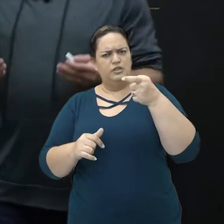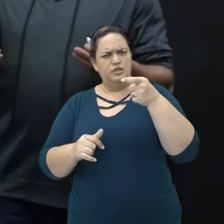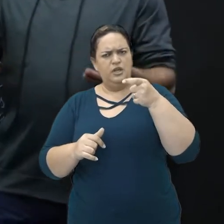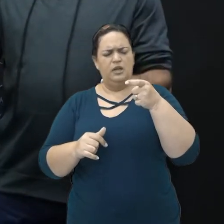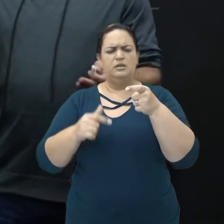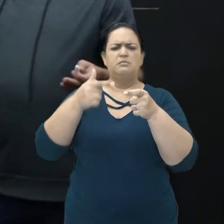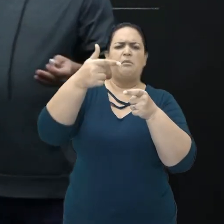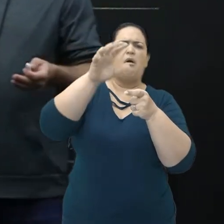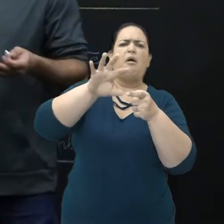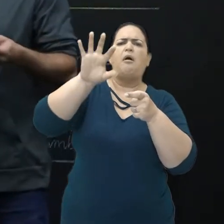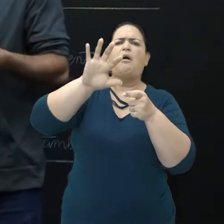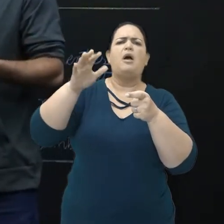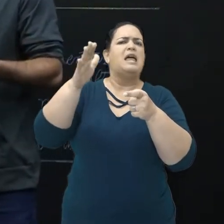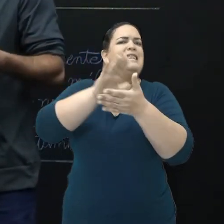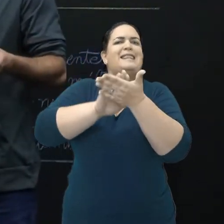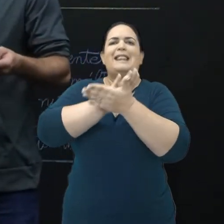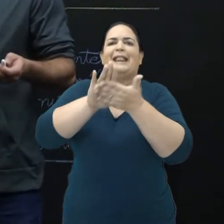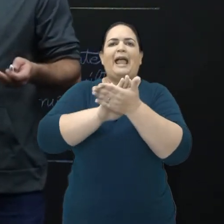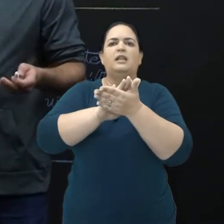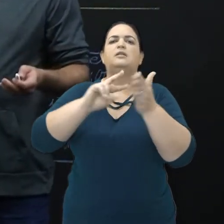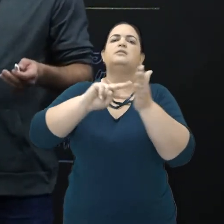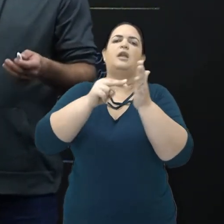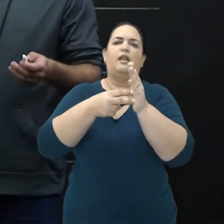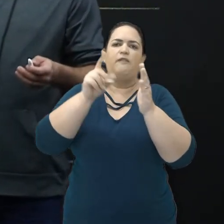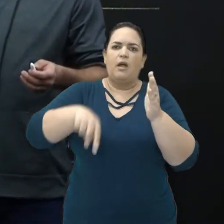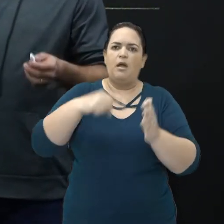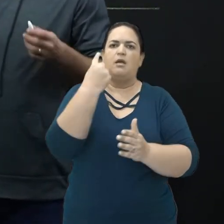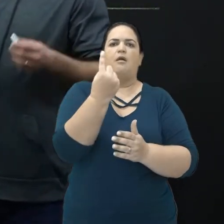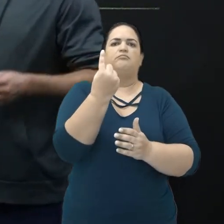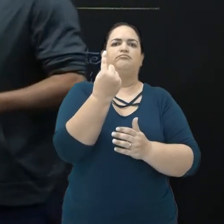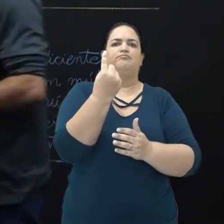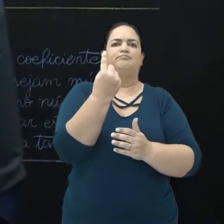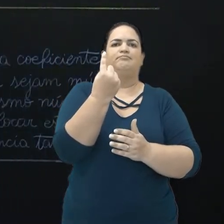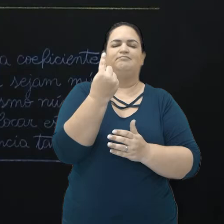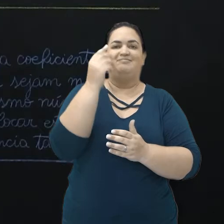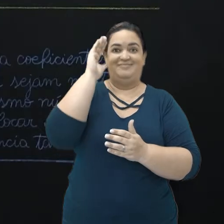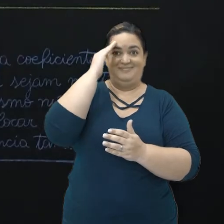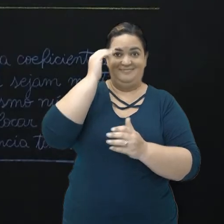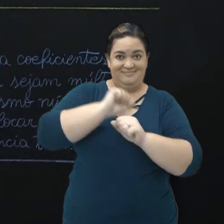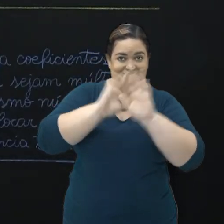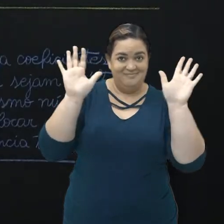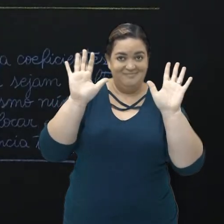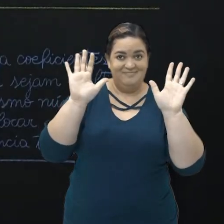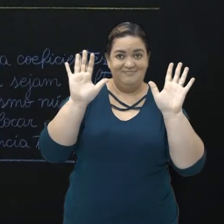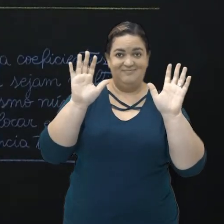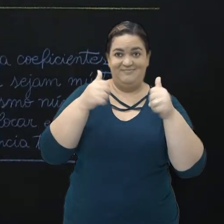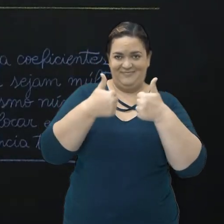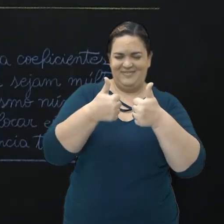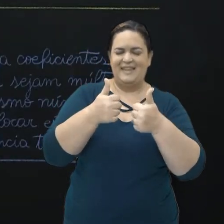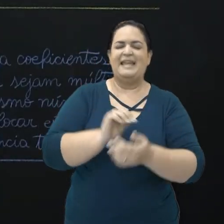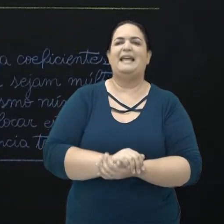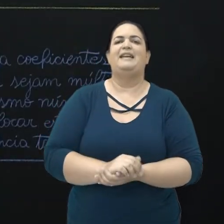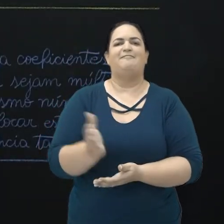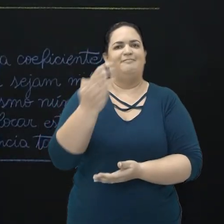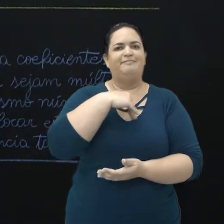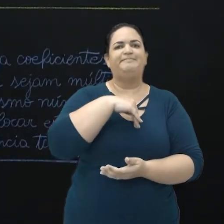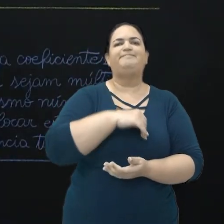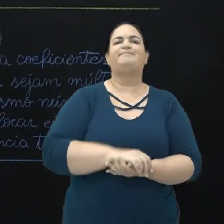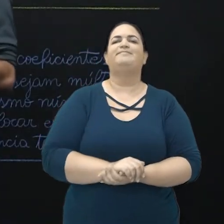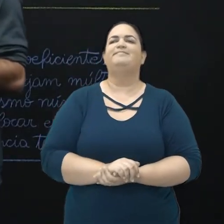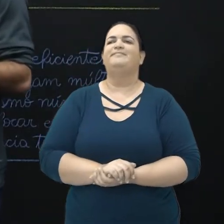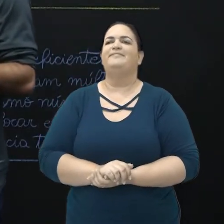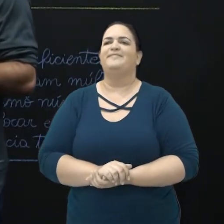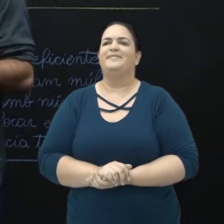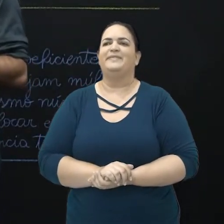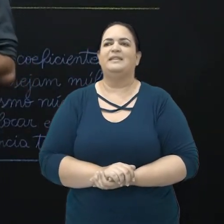expoente, o valor numérico dele sempre será igual a 1. Perfeito? Beleza, sendo assim, vamos lá.